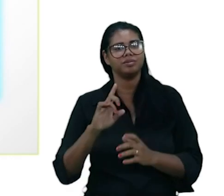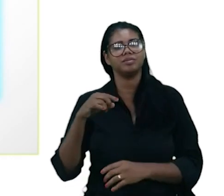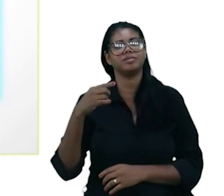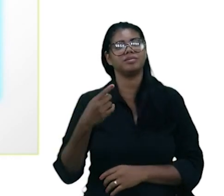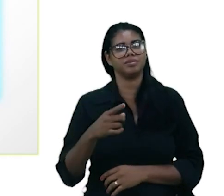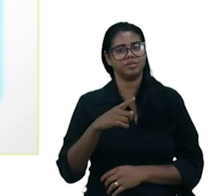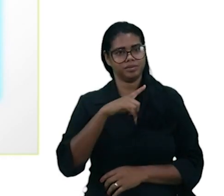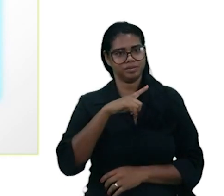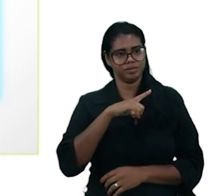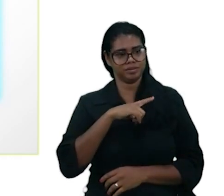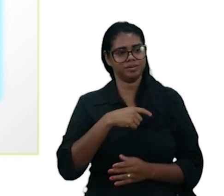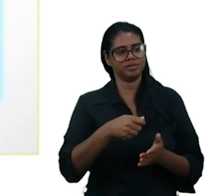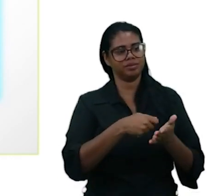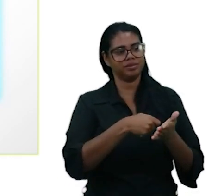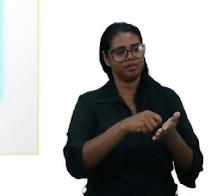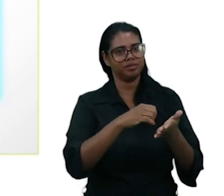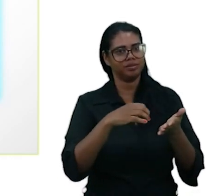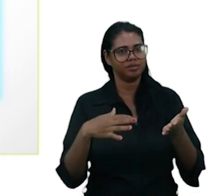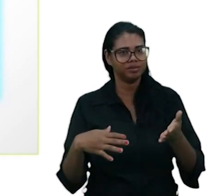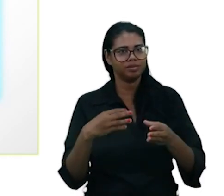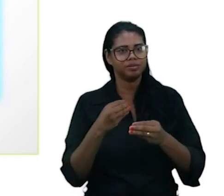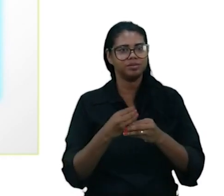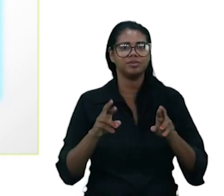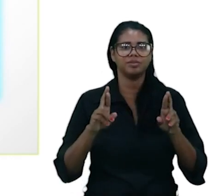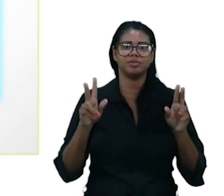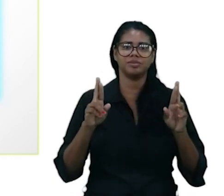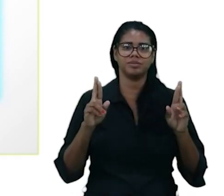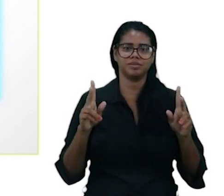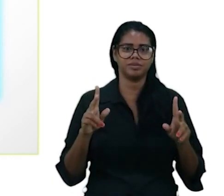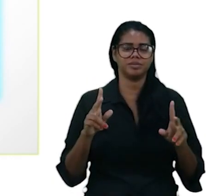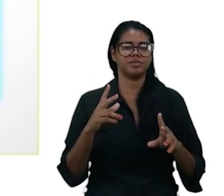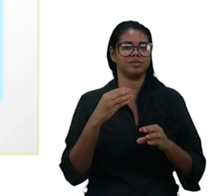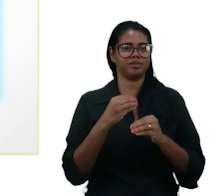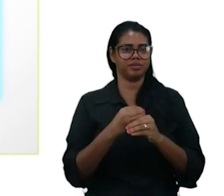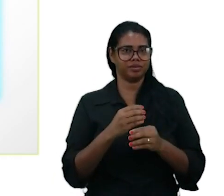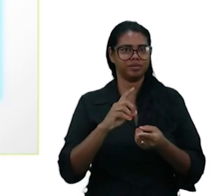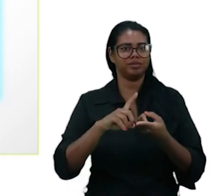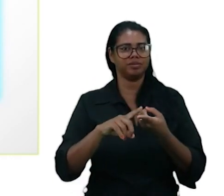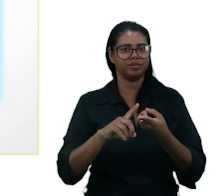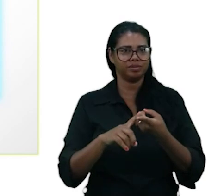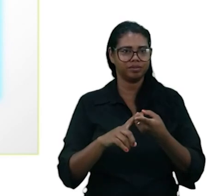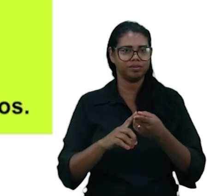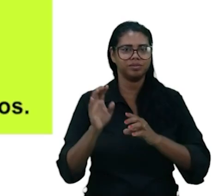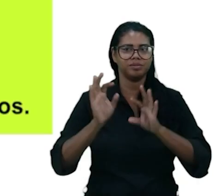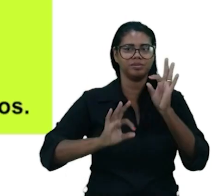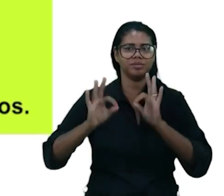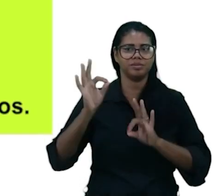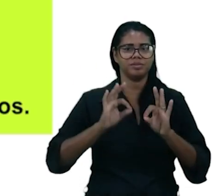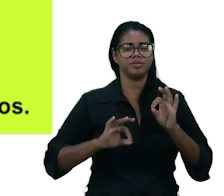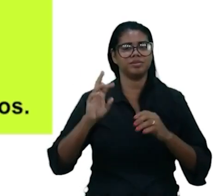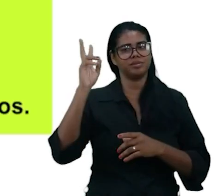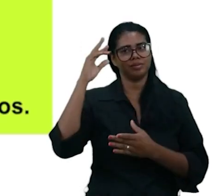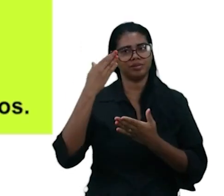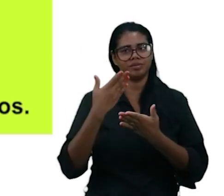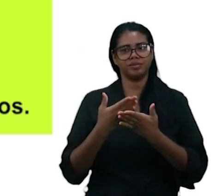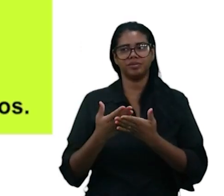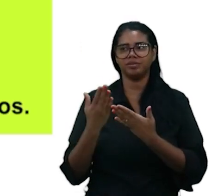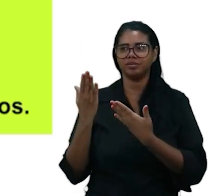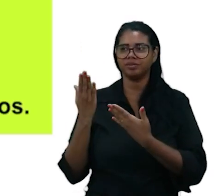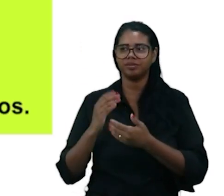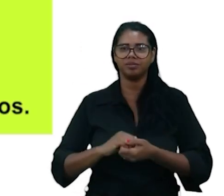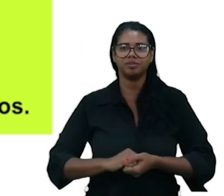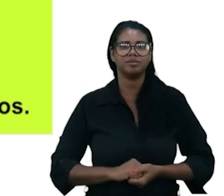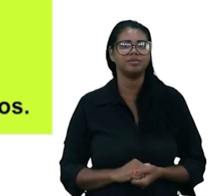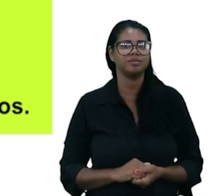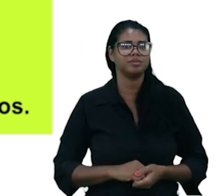tem um autor que vai dar essa diferenciação de uma obra para outra lá na organização da estante, tá certo? A gente